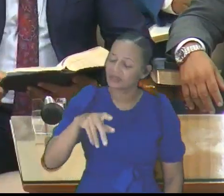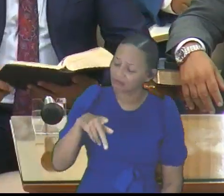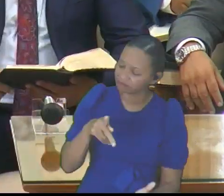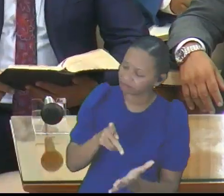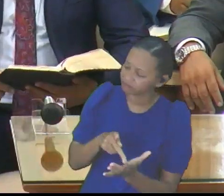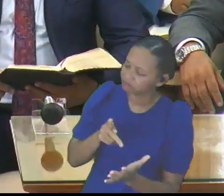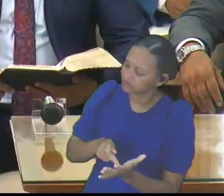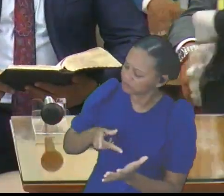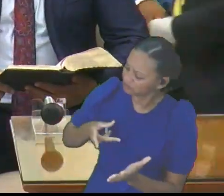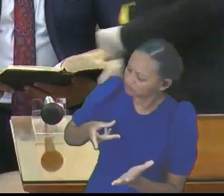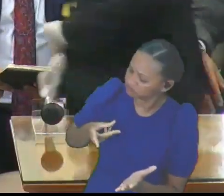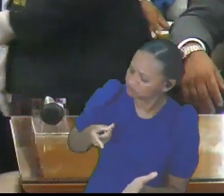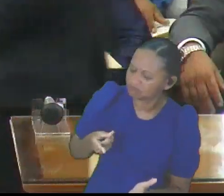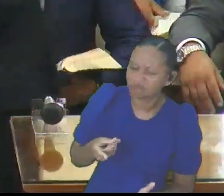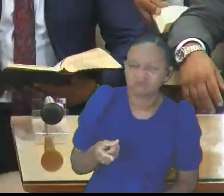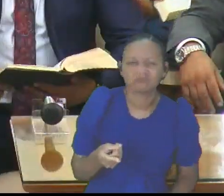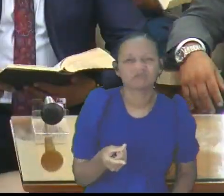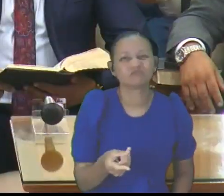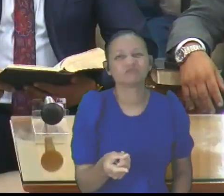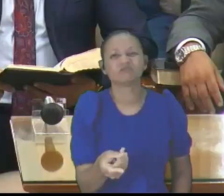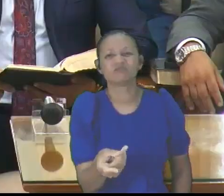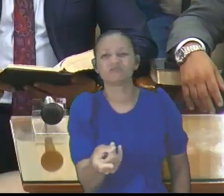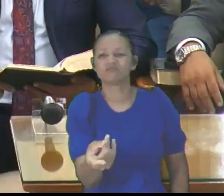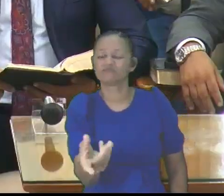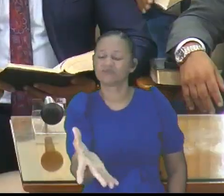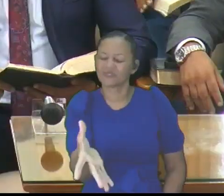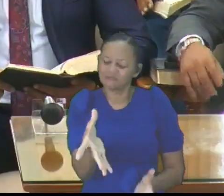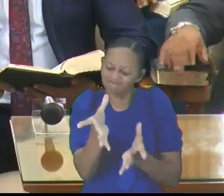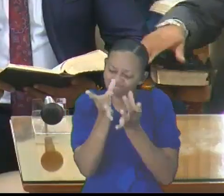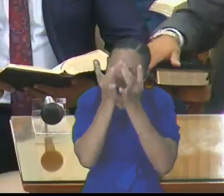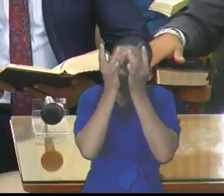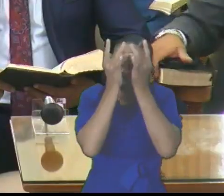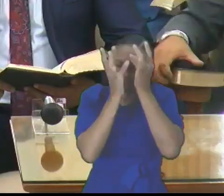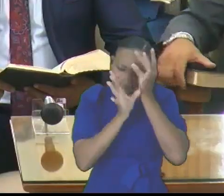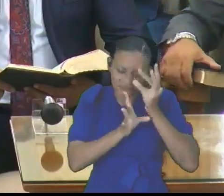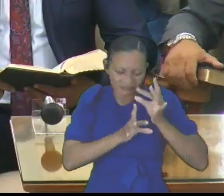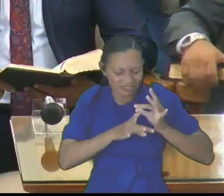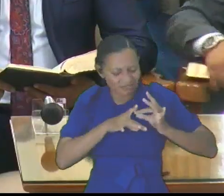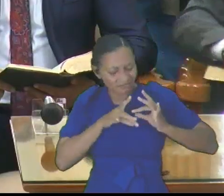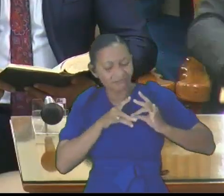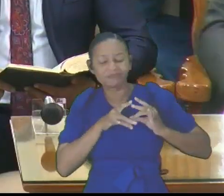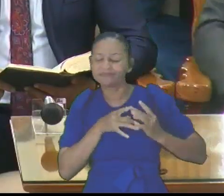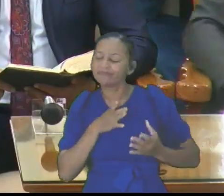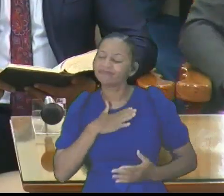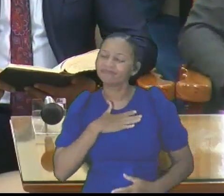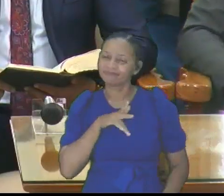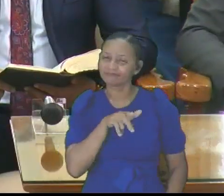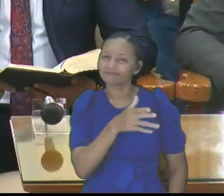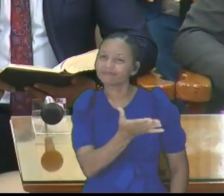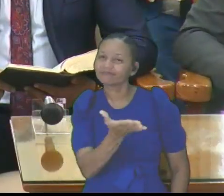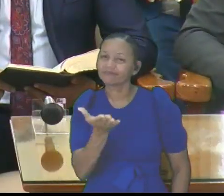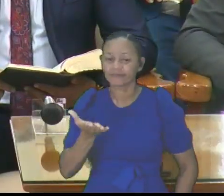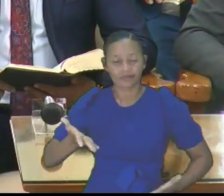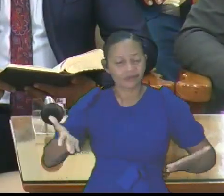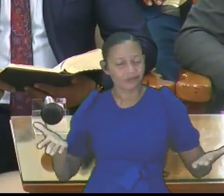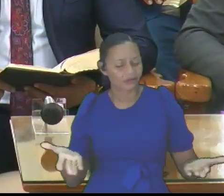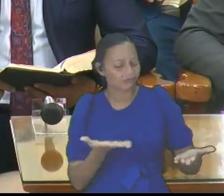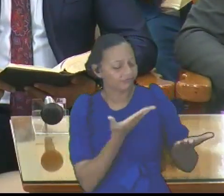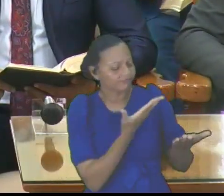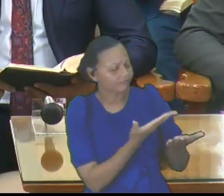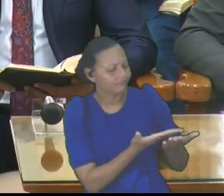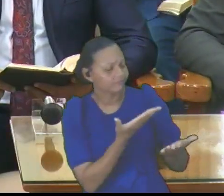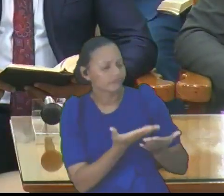permanecerão por toda a eternidade. E meus irmãos, nós estamos estudando com a graça de